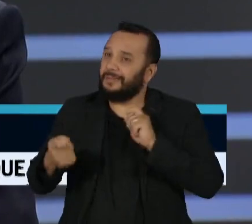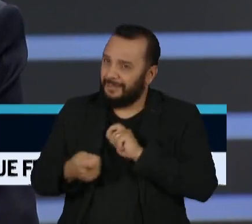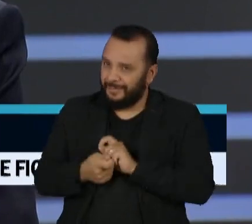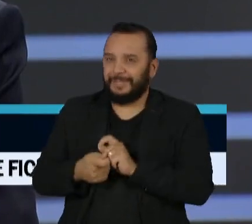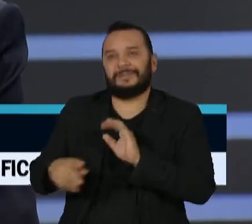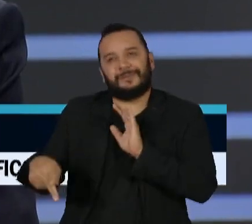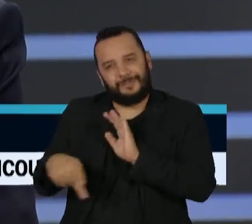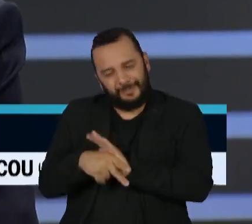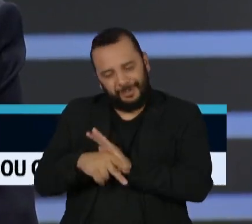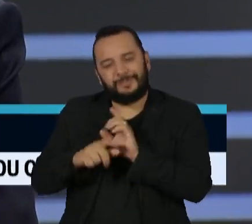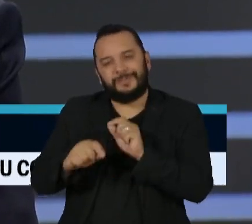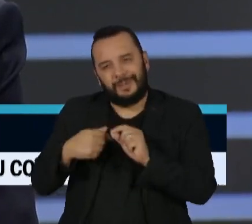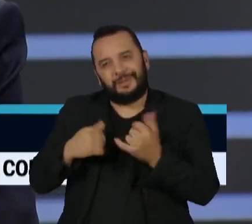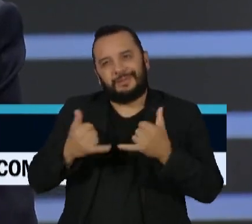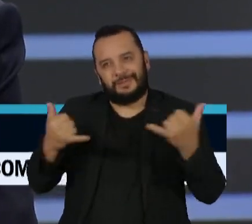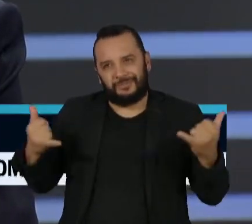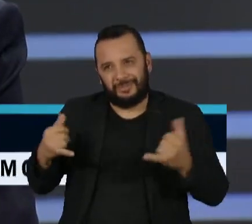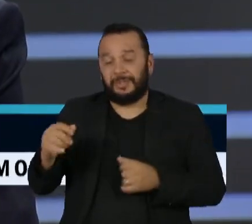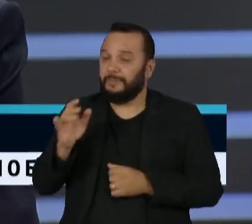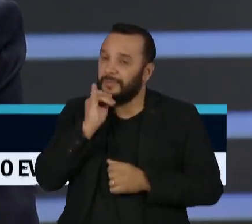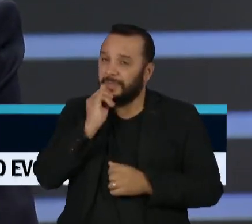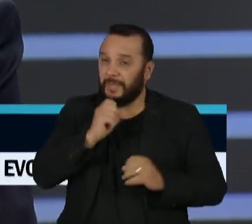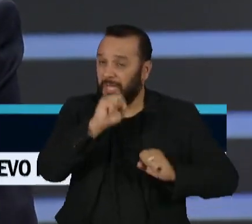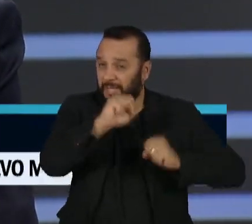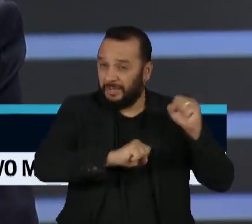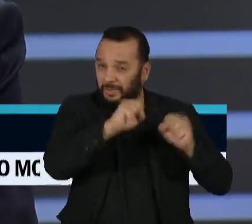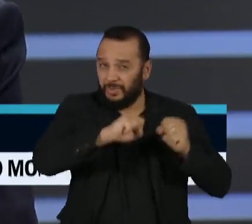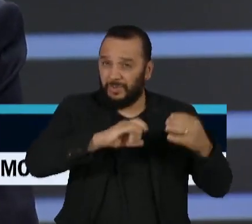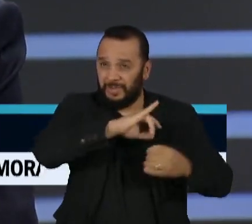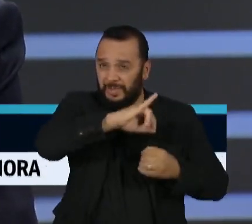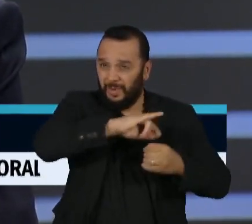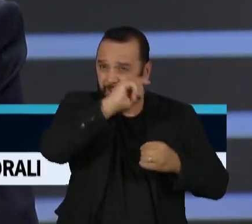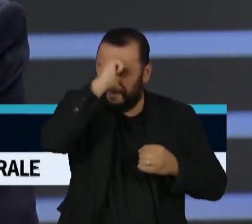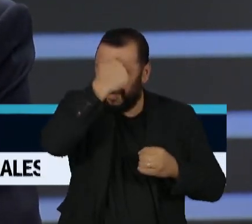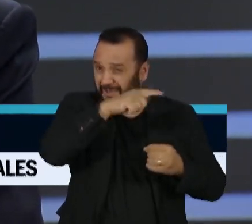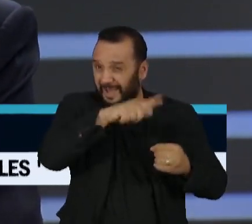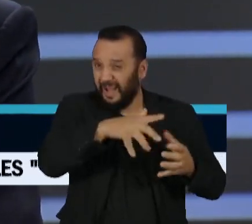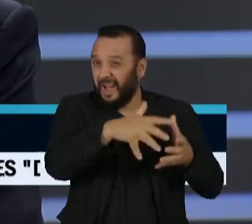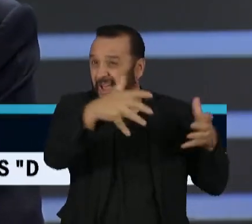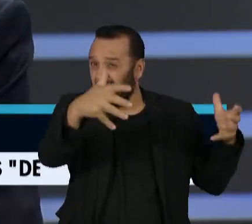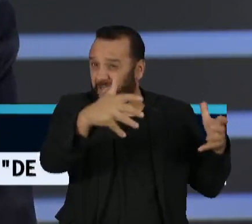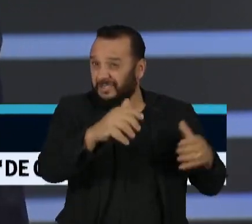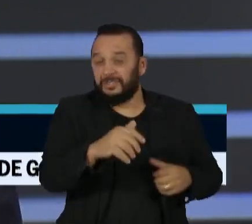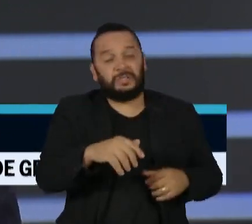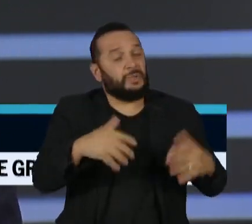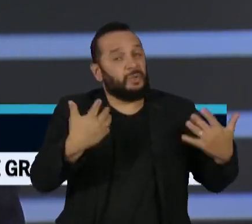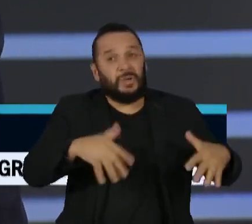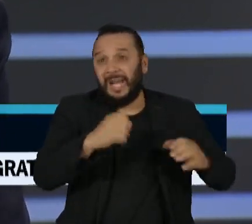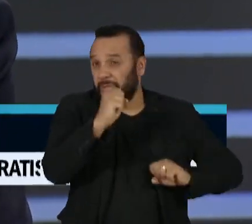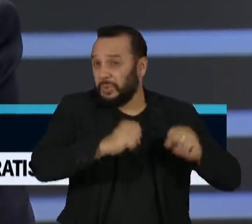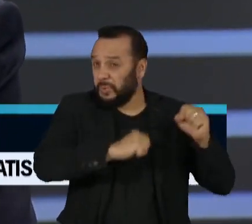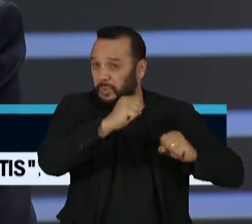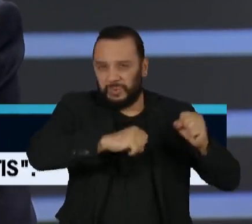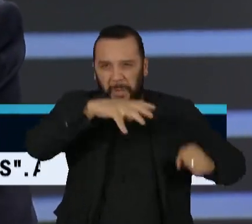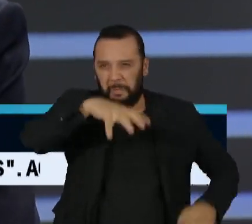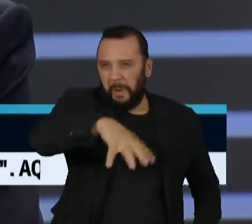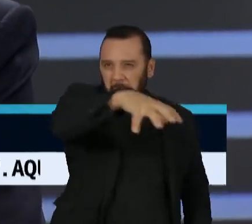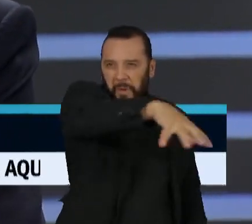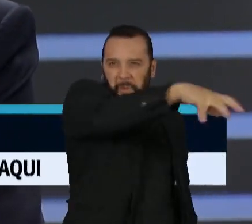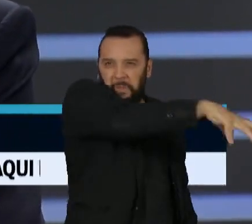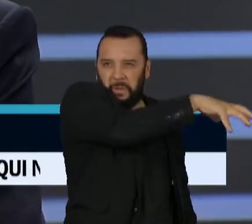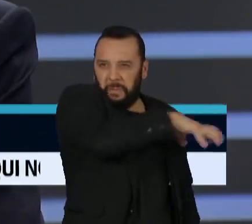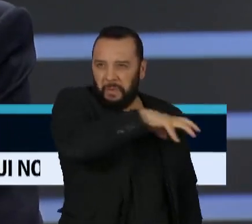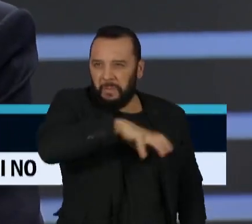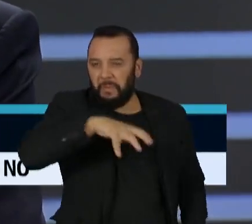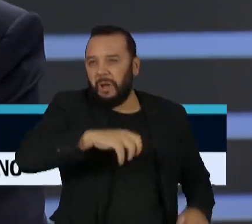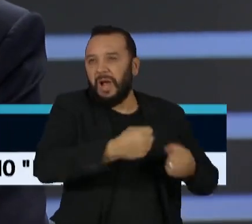Então você tem uma indústria que a indústria do petróleo que é muito grande não é só o petróleo é indústria do petróleo como um todo